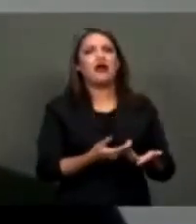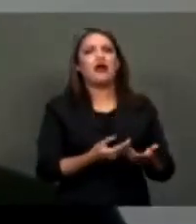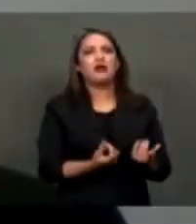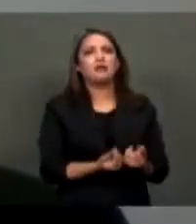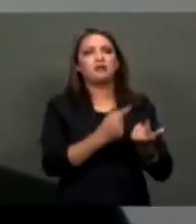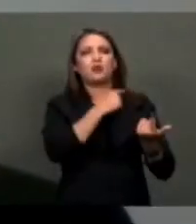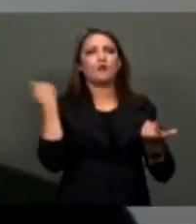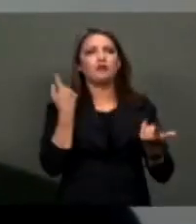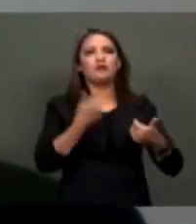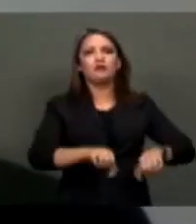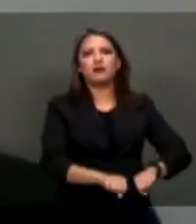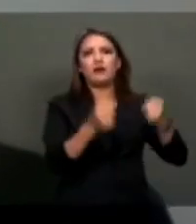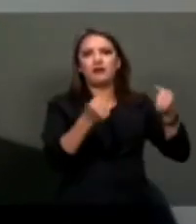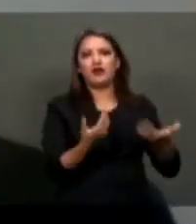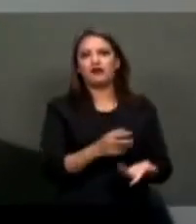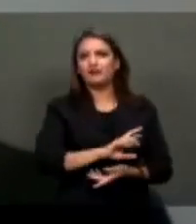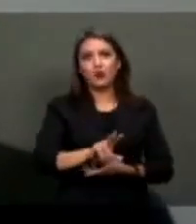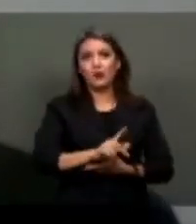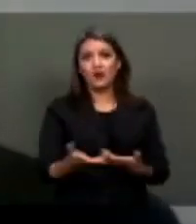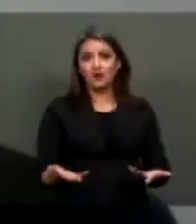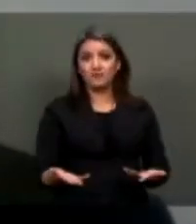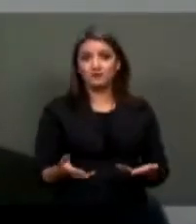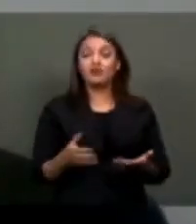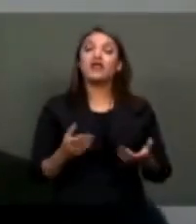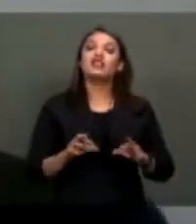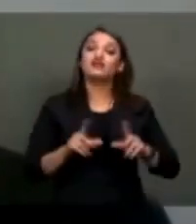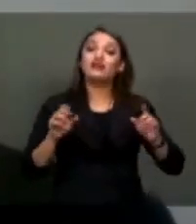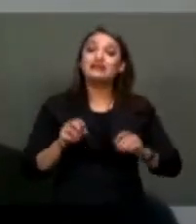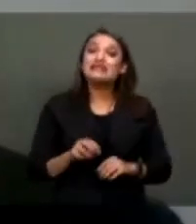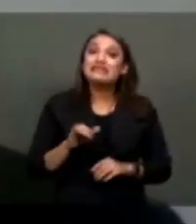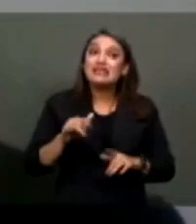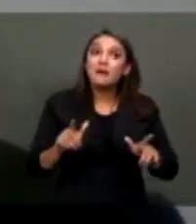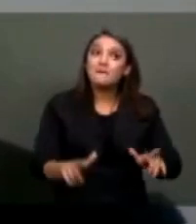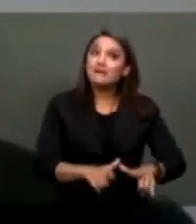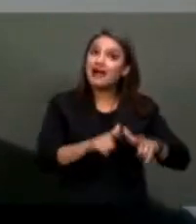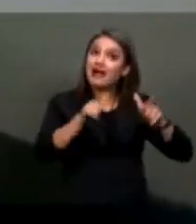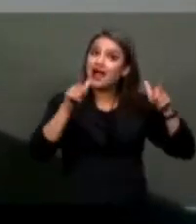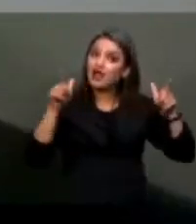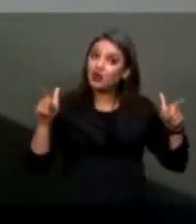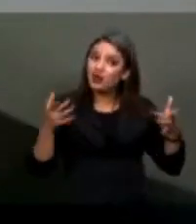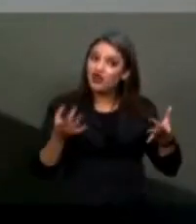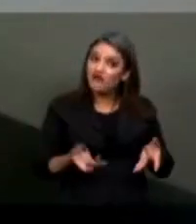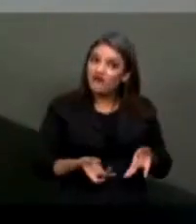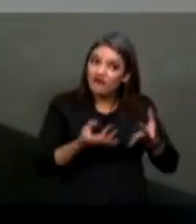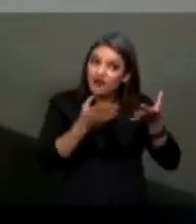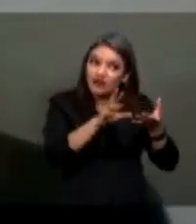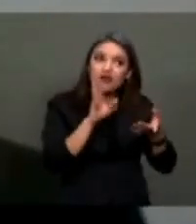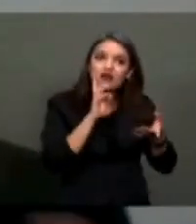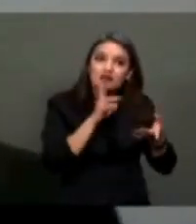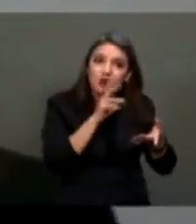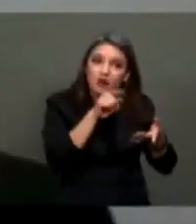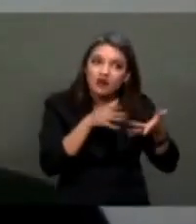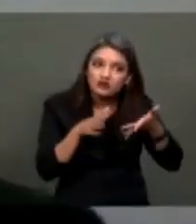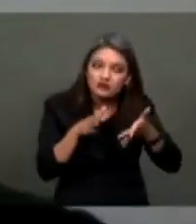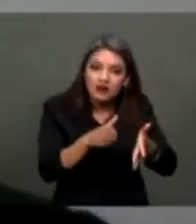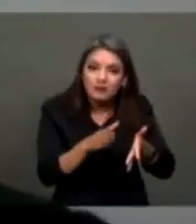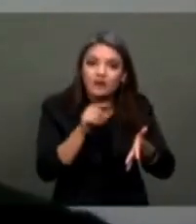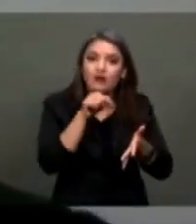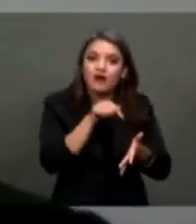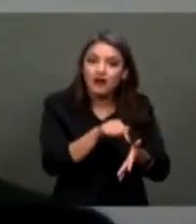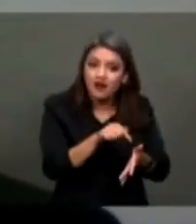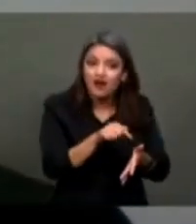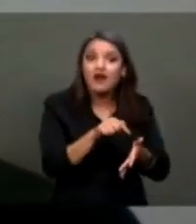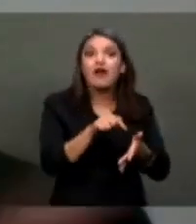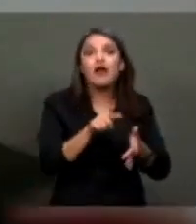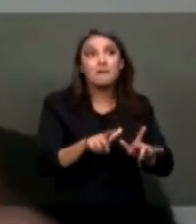suspeitos seriam tratamento diferenciado se a maior parte das vendas de restaurante ver estável entre a passando de